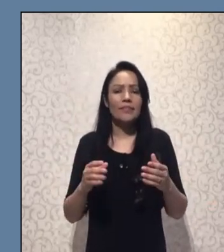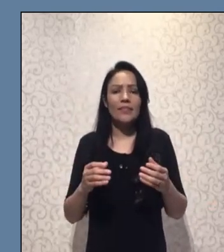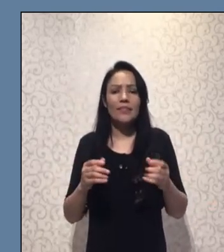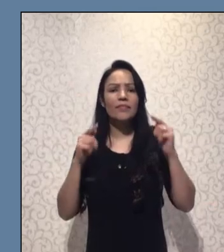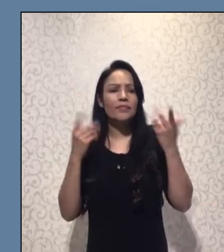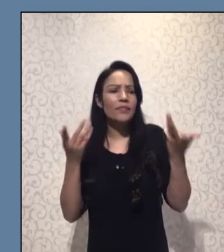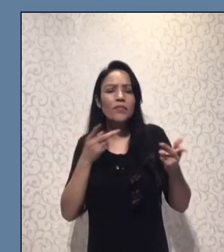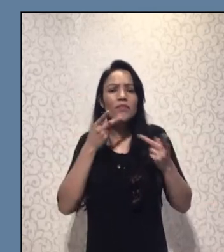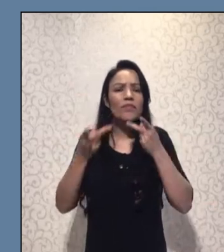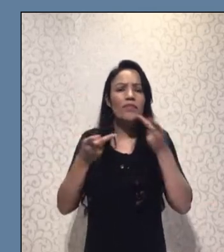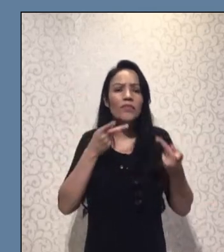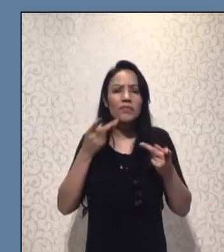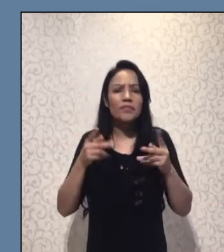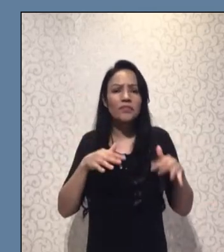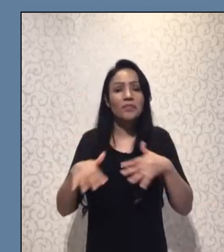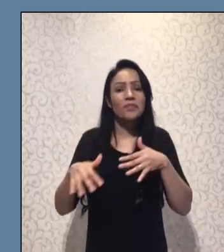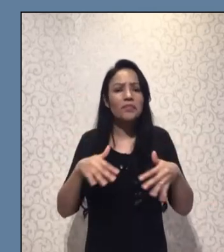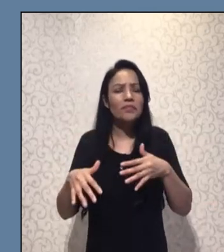manifestações,